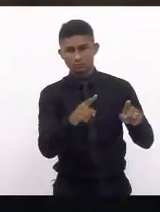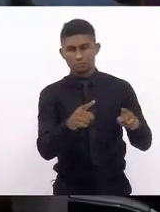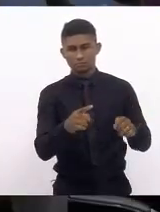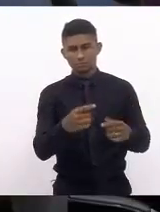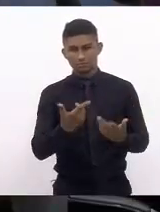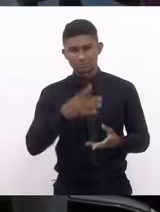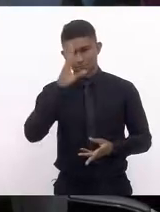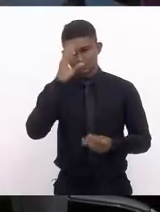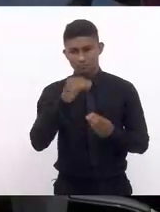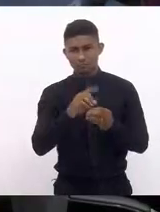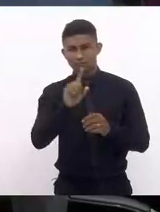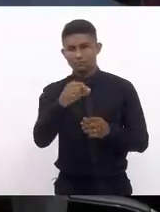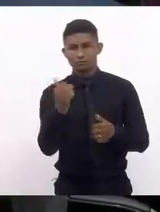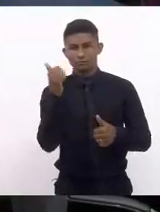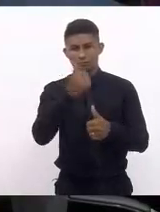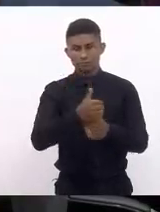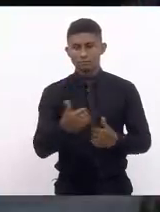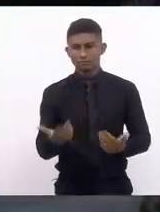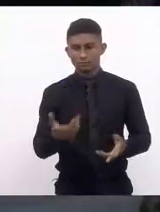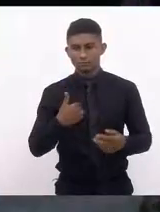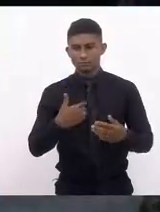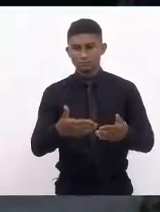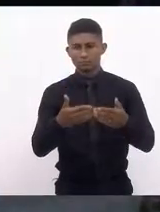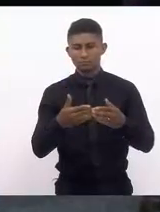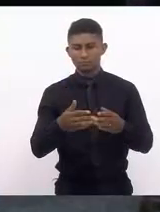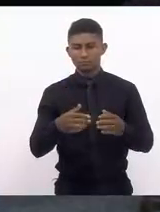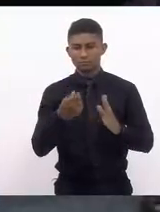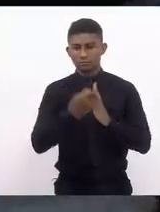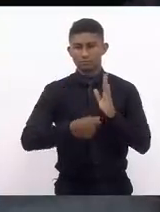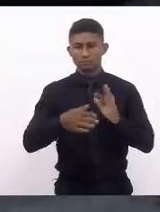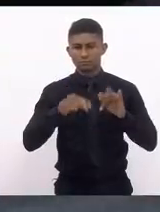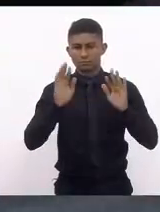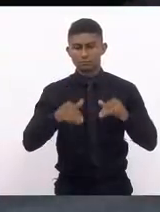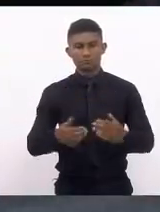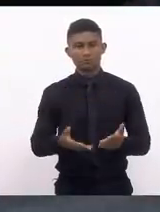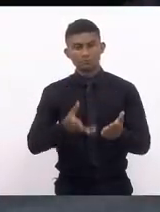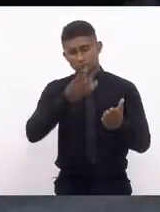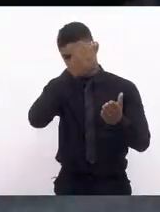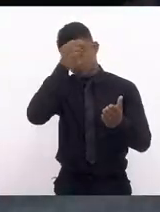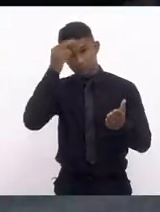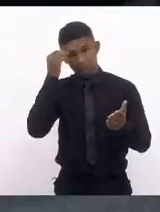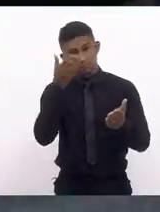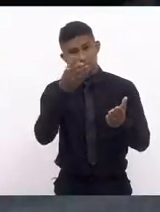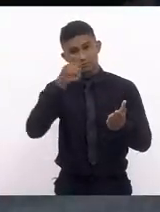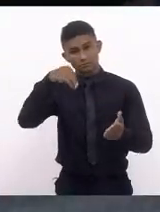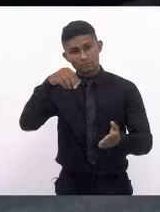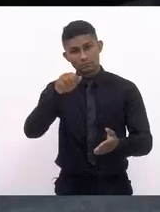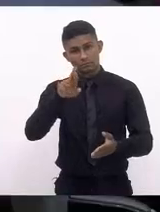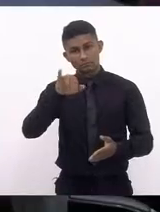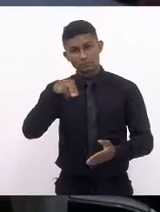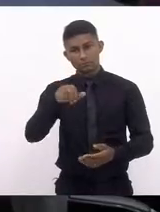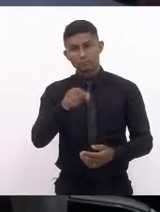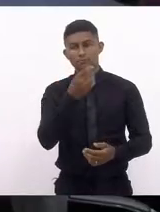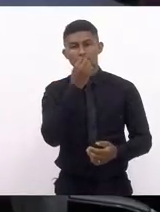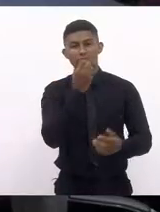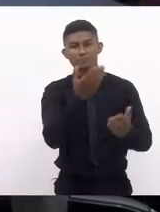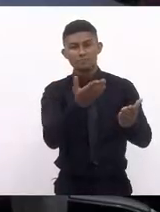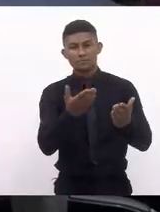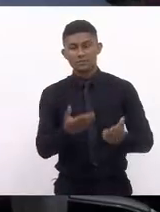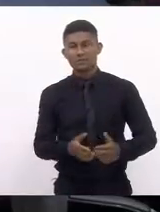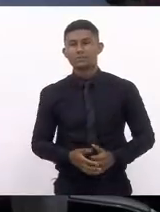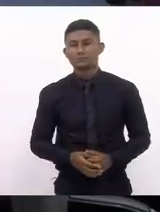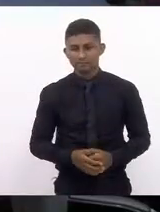substitutivo pedindo forma final de redação prefeita Marina seja bem-vinda sempre